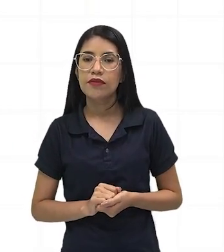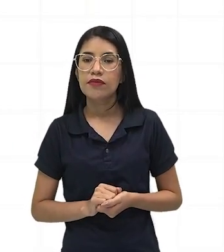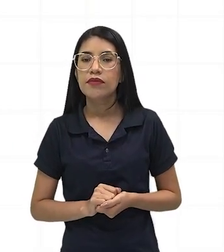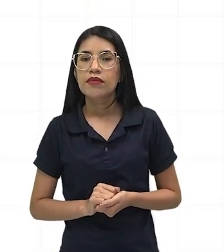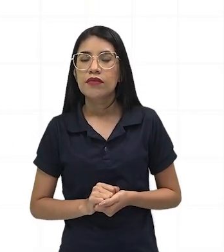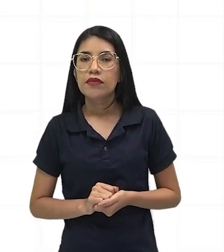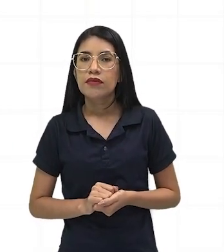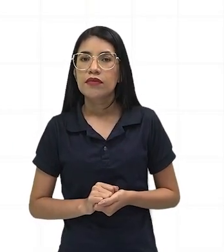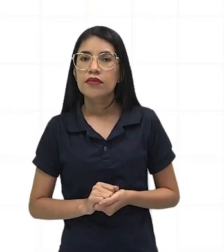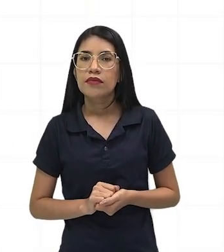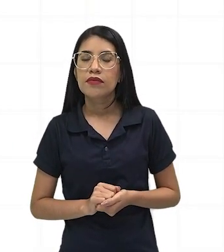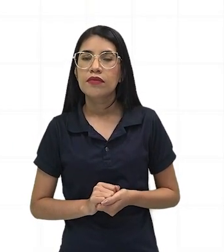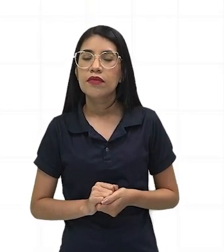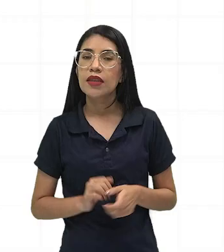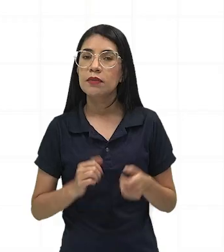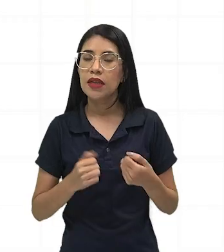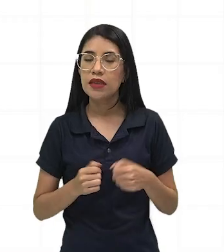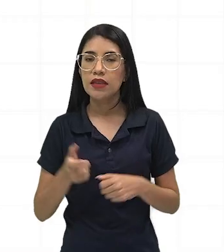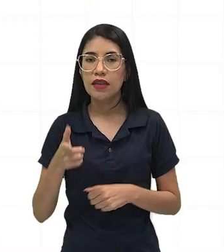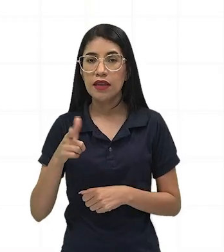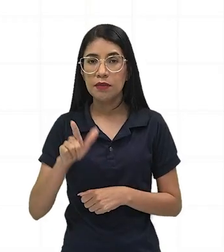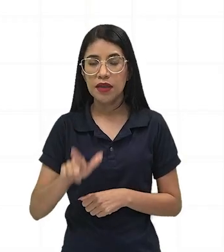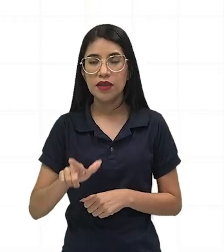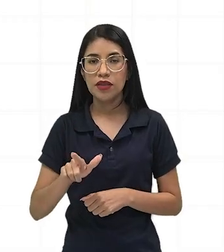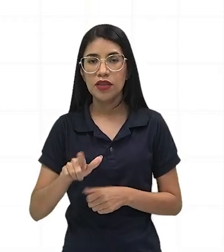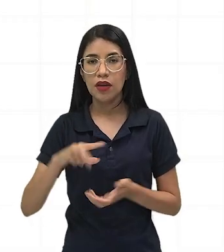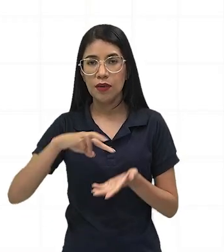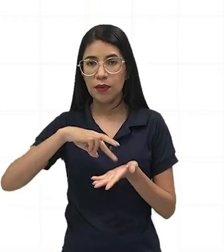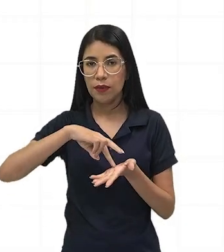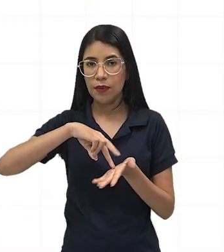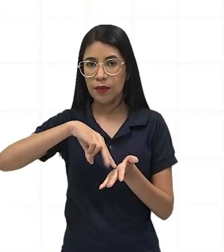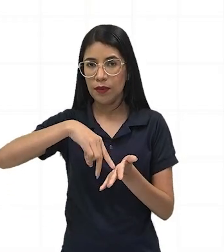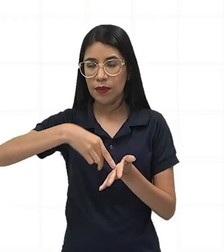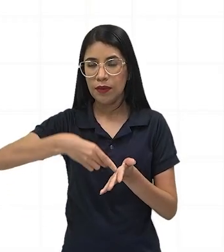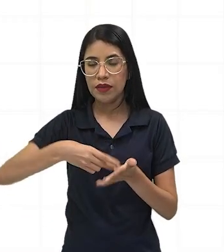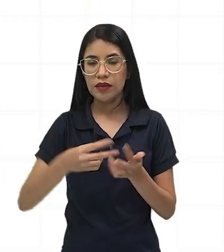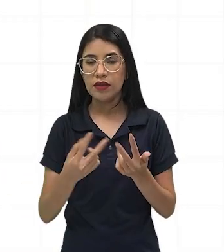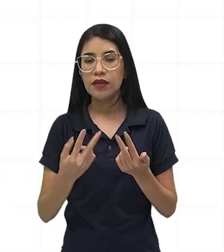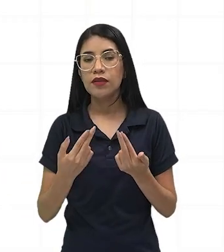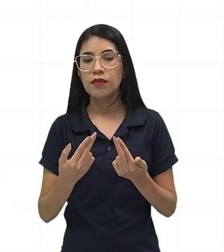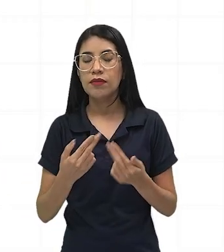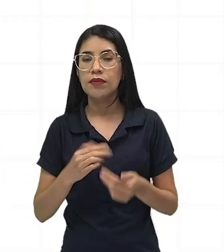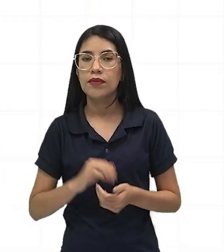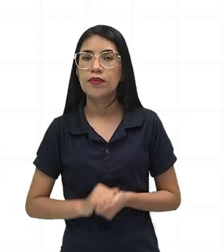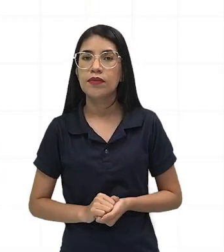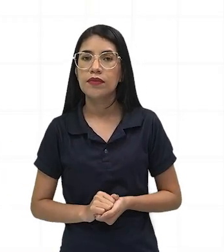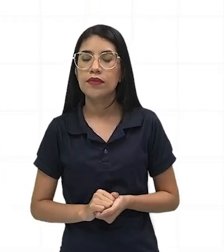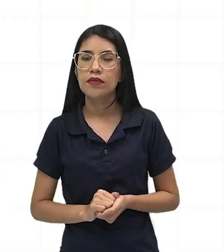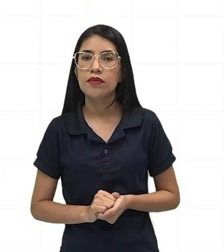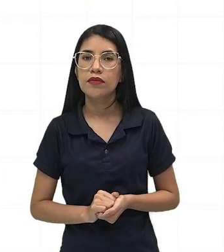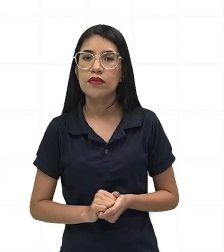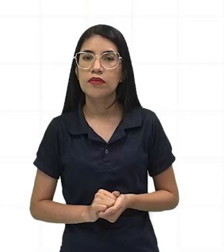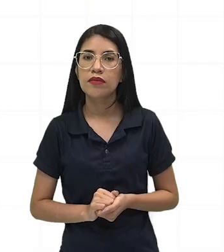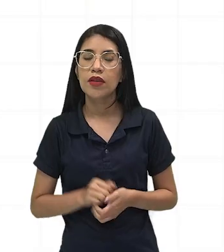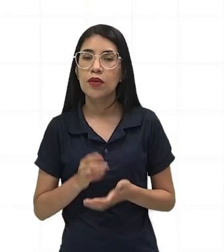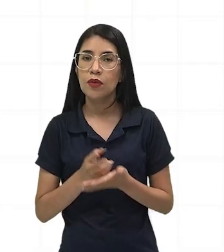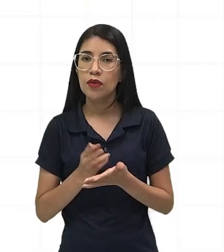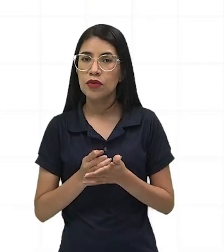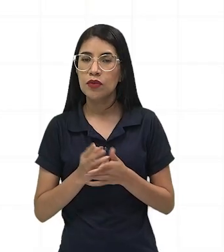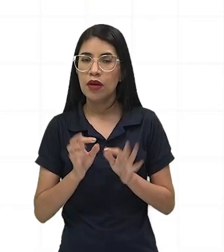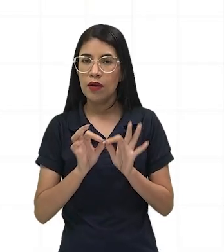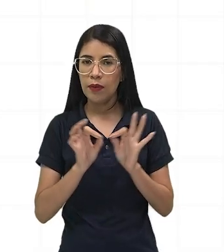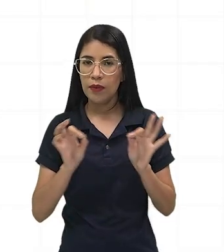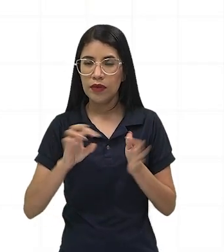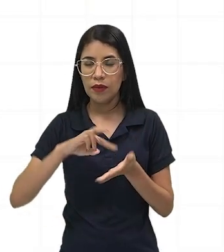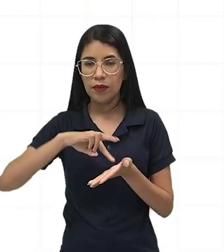É importante repetir a mesma abertura, tudo bem? Então, você vai manter a mesma abertura do